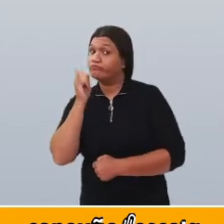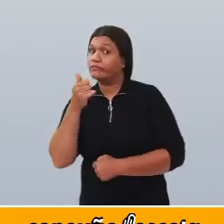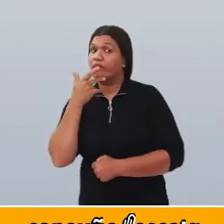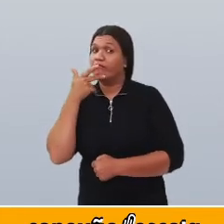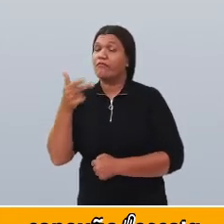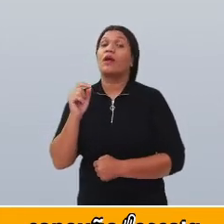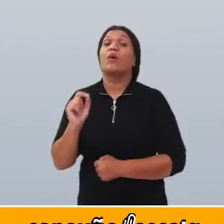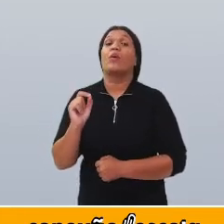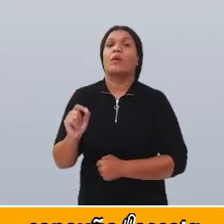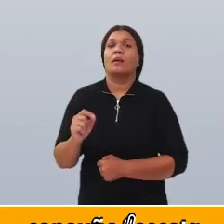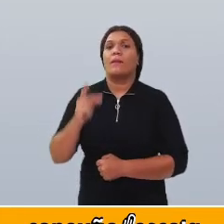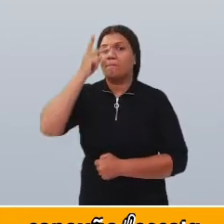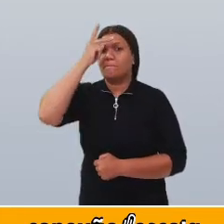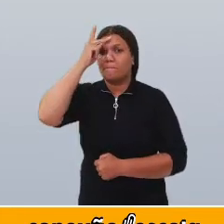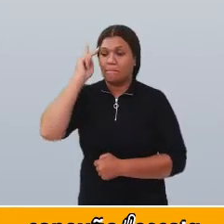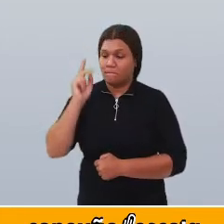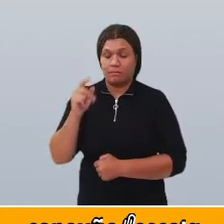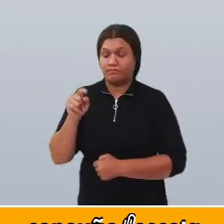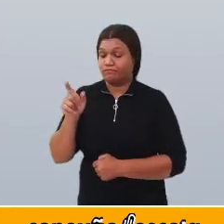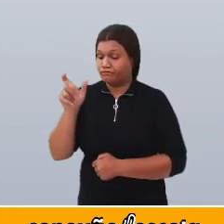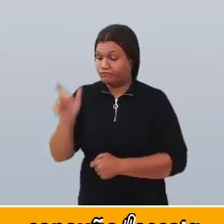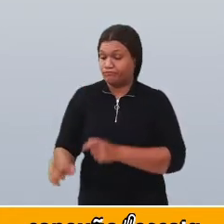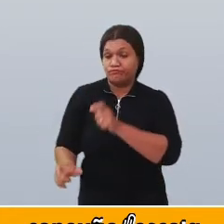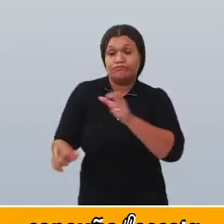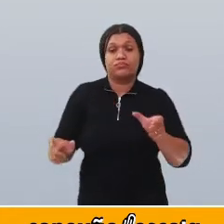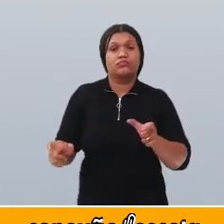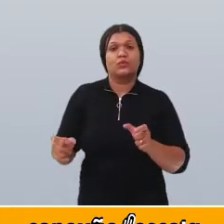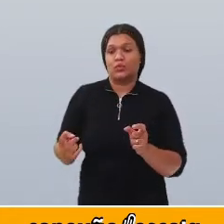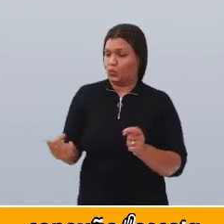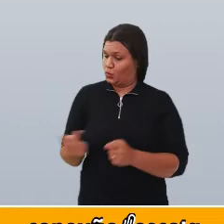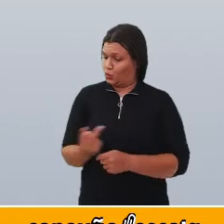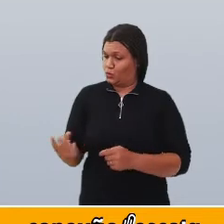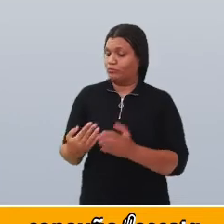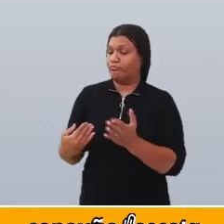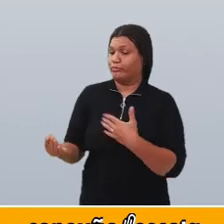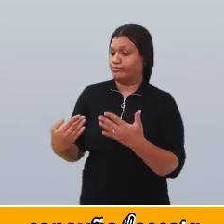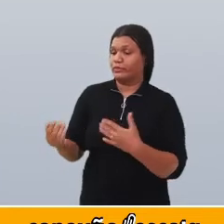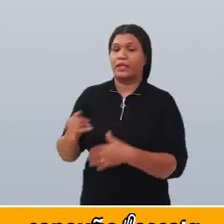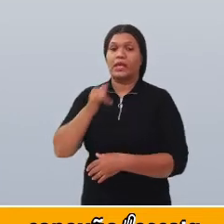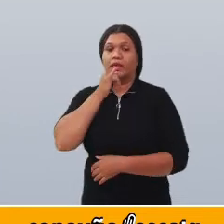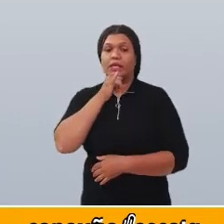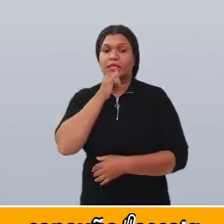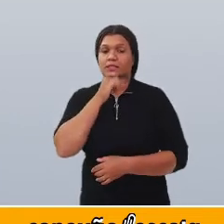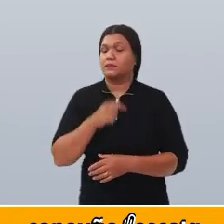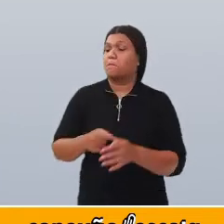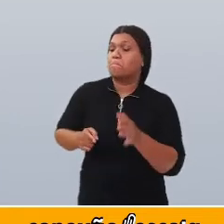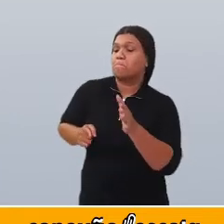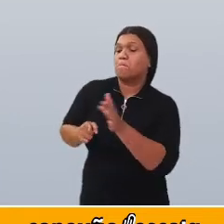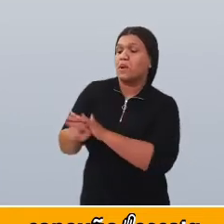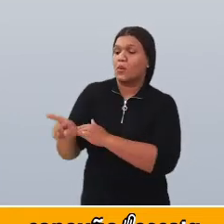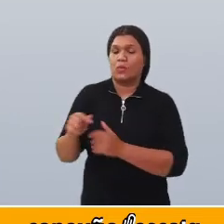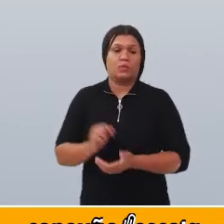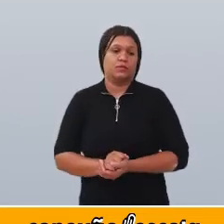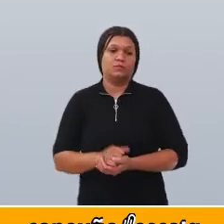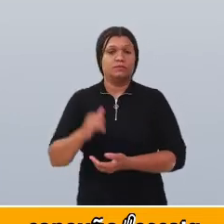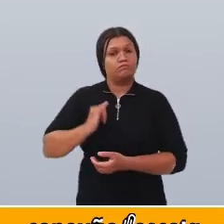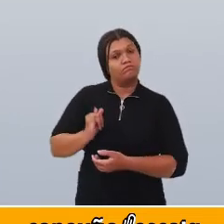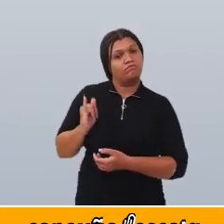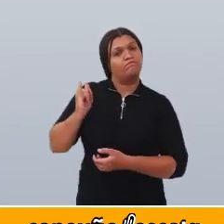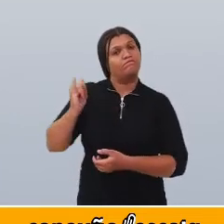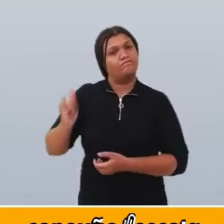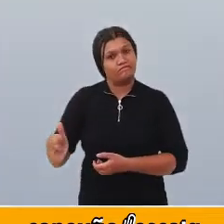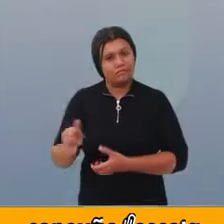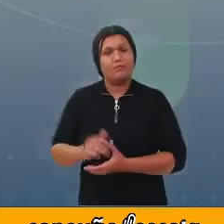que os personagens estão em situação de diálogo. Por exemplo, perguntar,